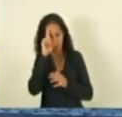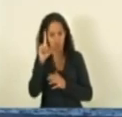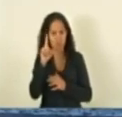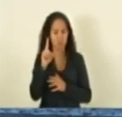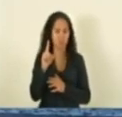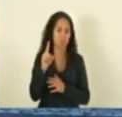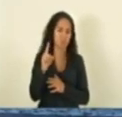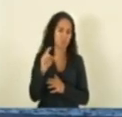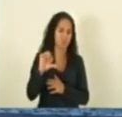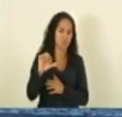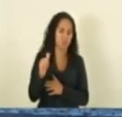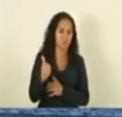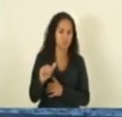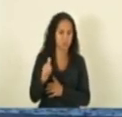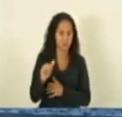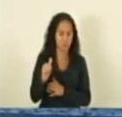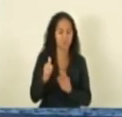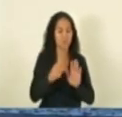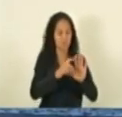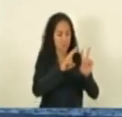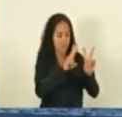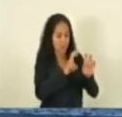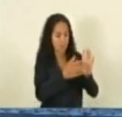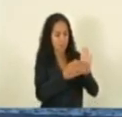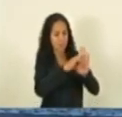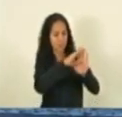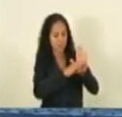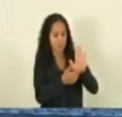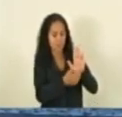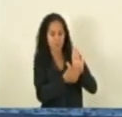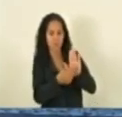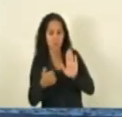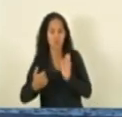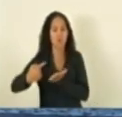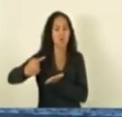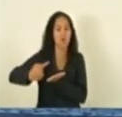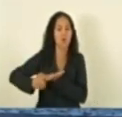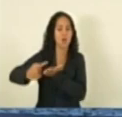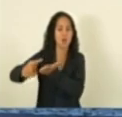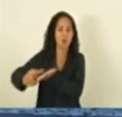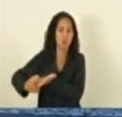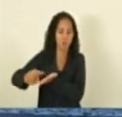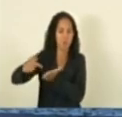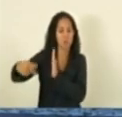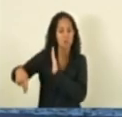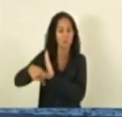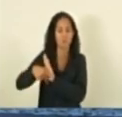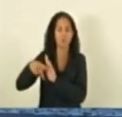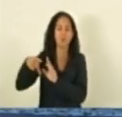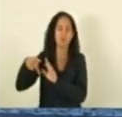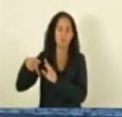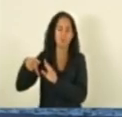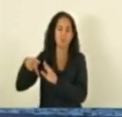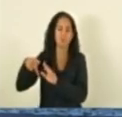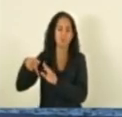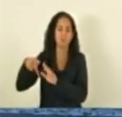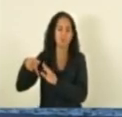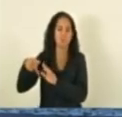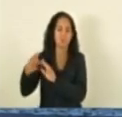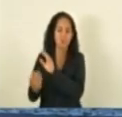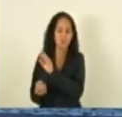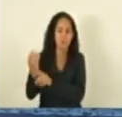9/11/2022. A matéria foi baixada de pauta em acordo com o autor para ajustes no texto